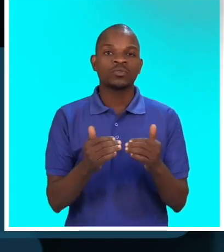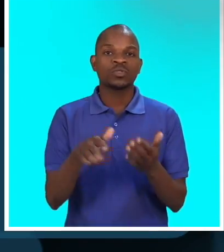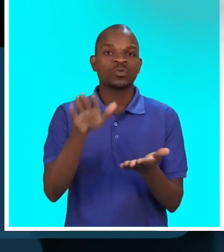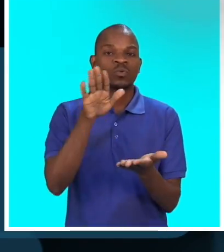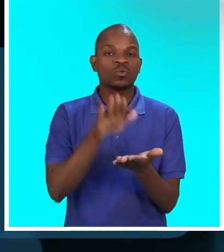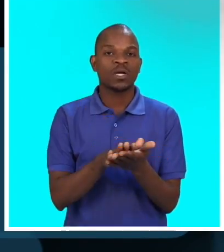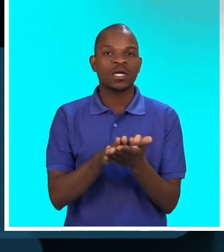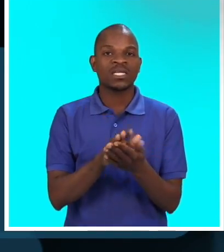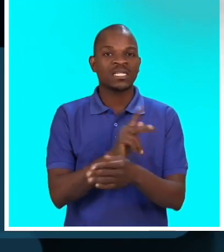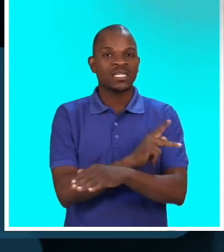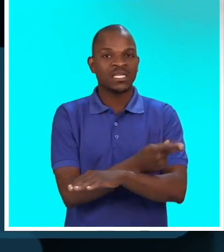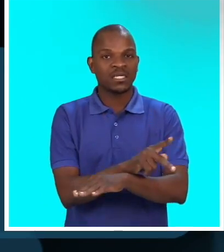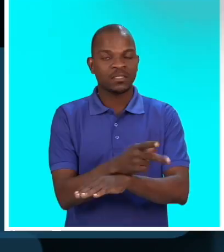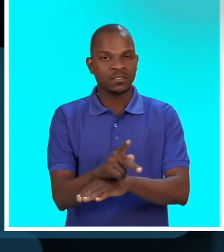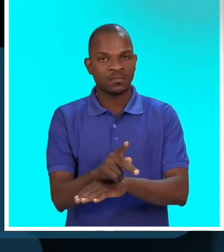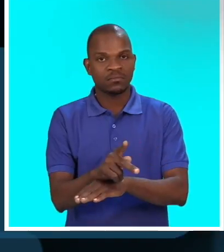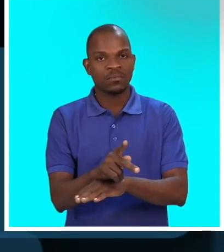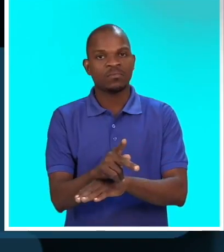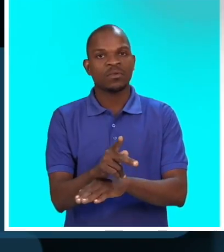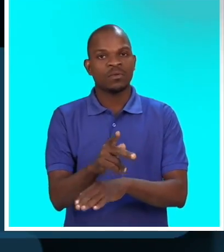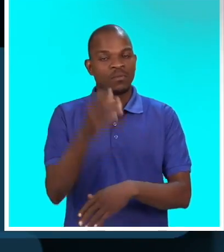E depois, cá temos,